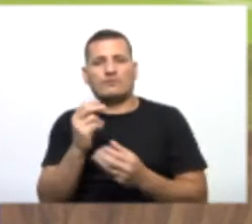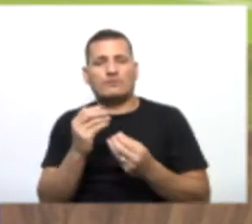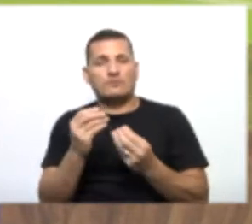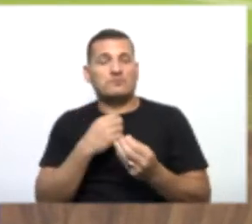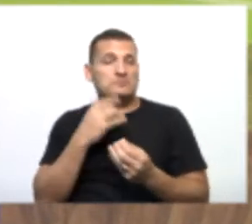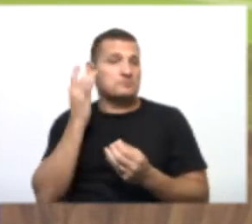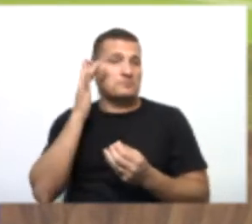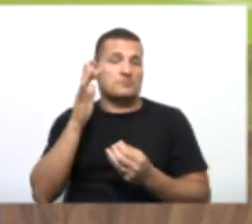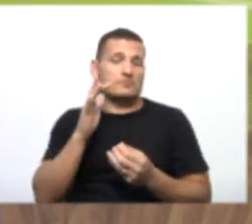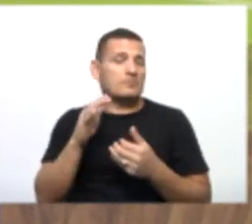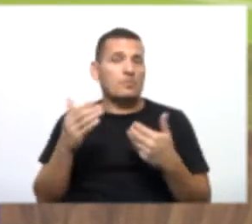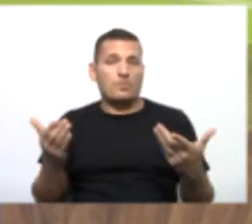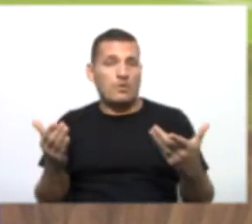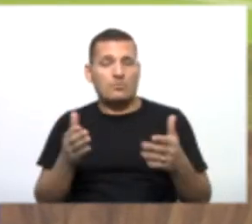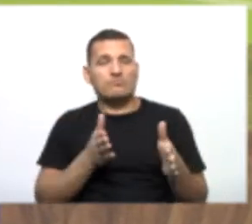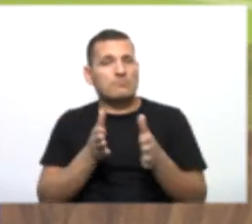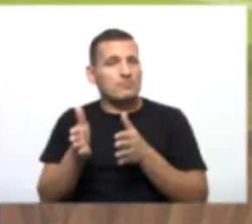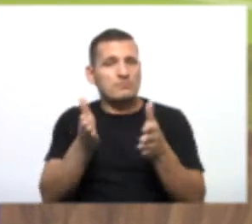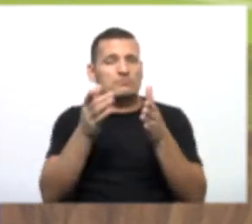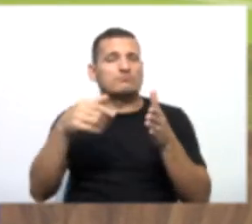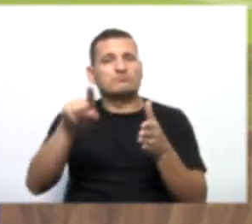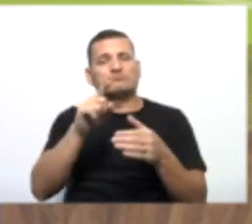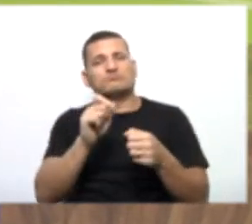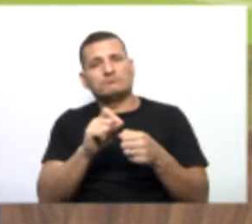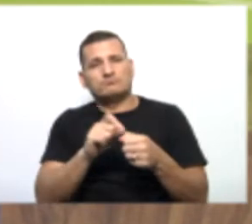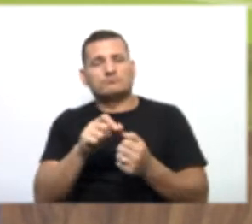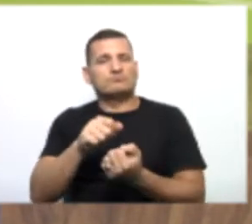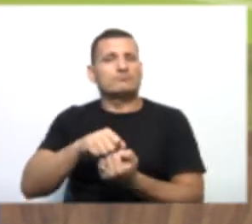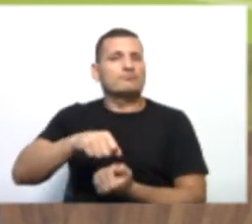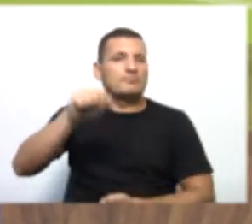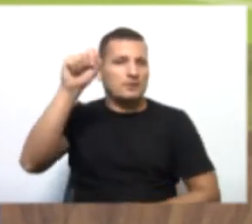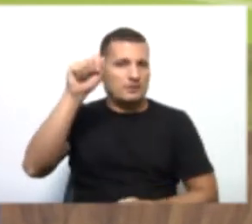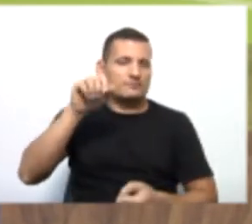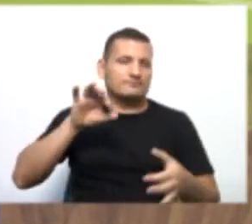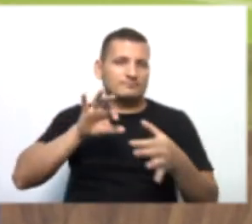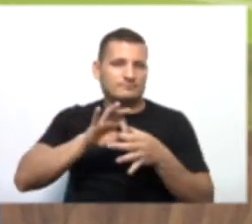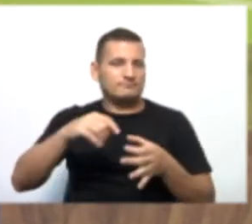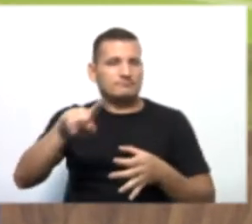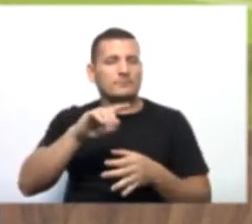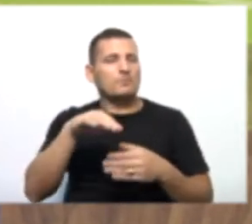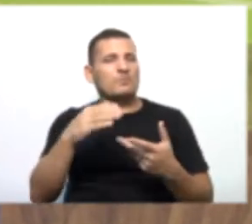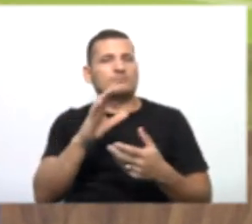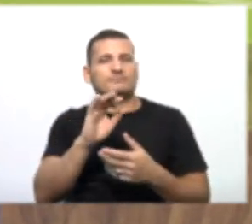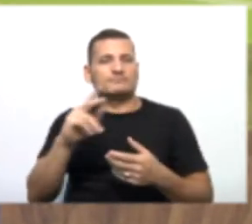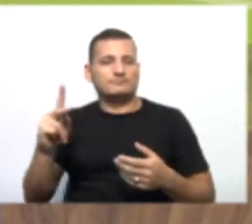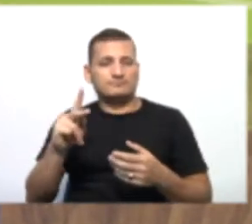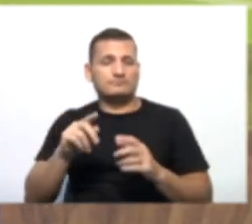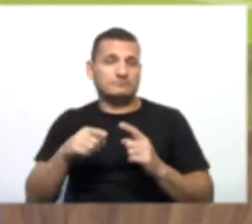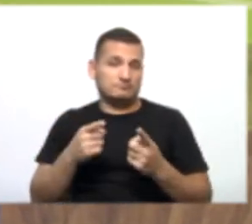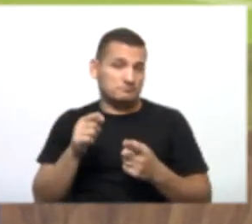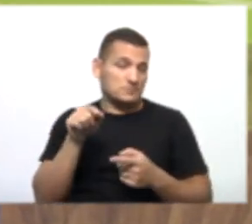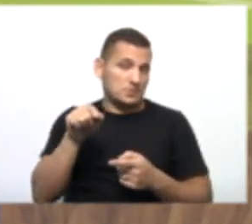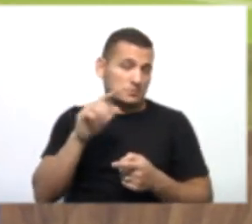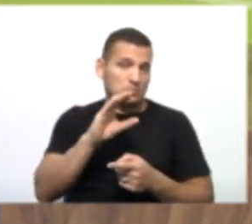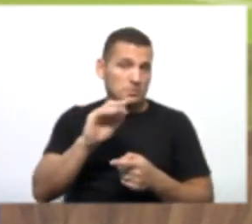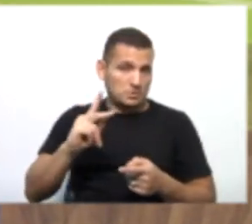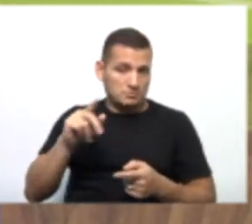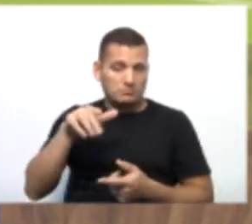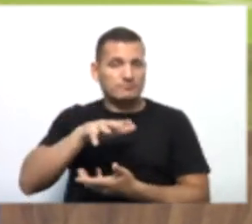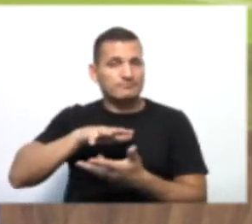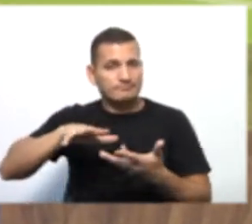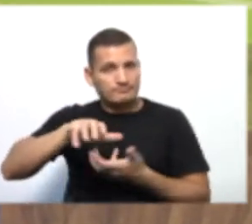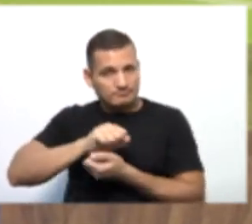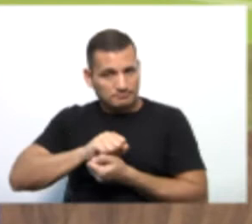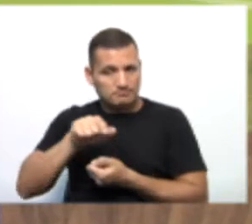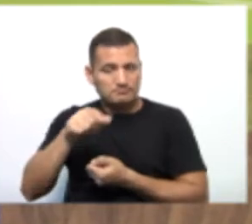aqui quais os caminhos que vocês seguiram no plano integrador de vocês, quais cooperativas, mas essa seria uma boa ideia.